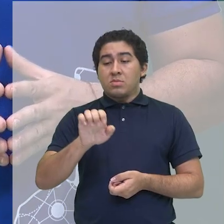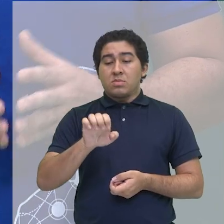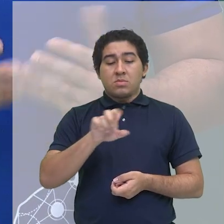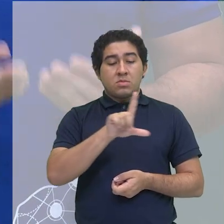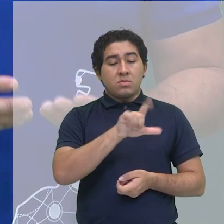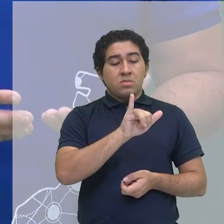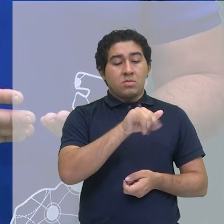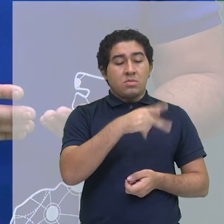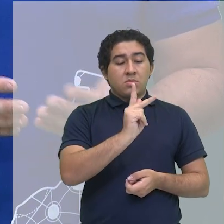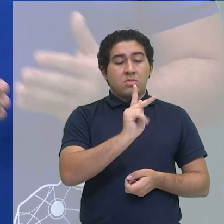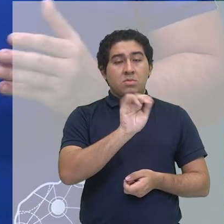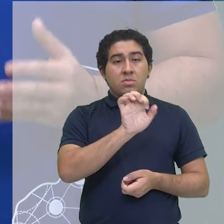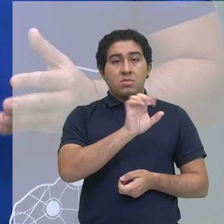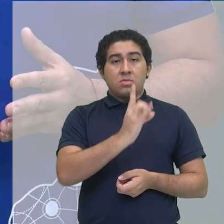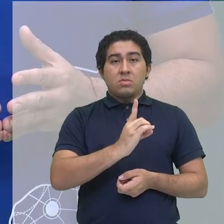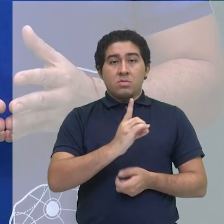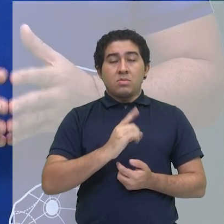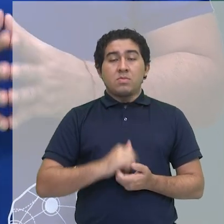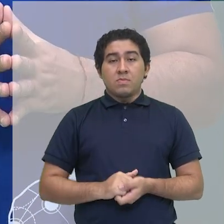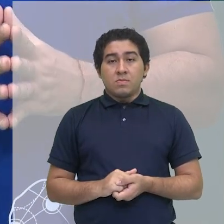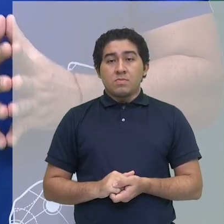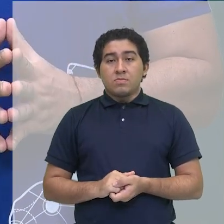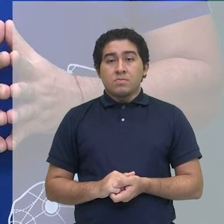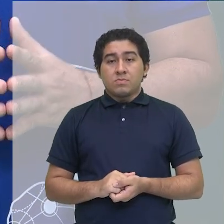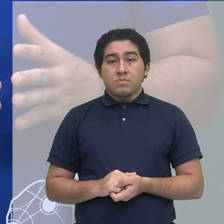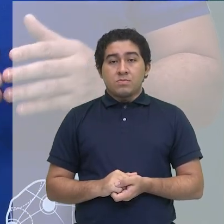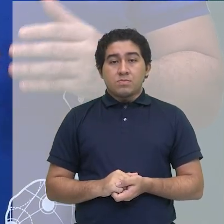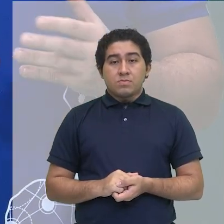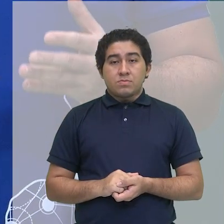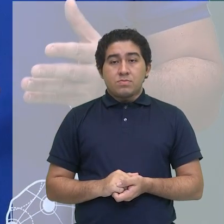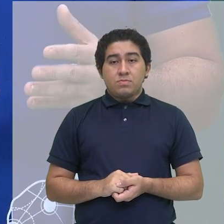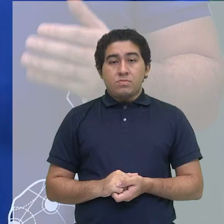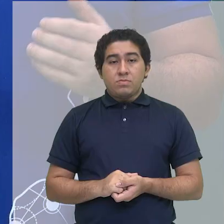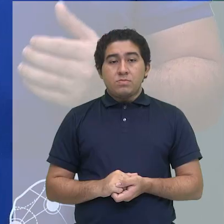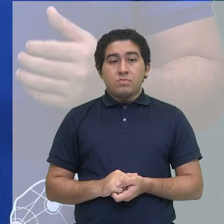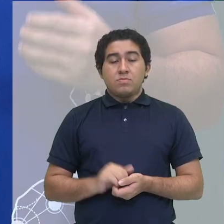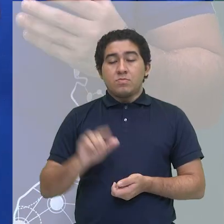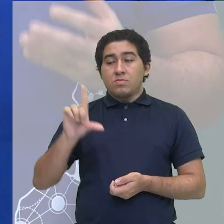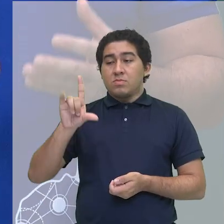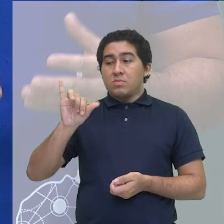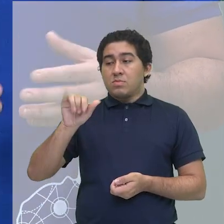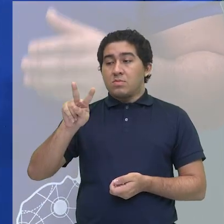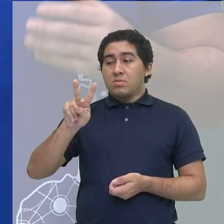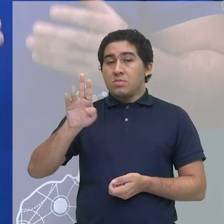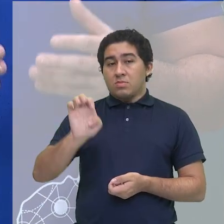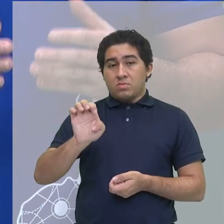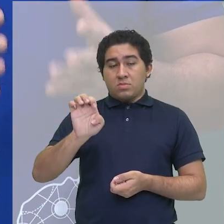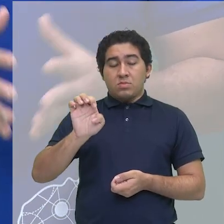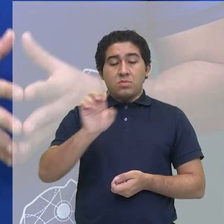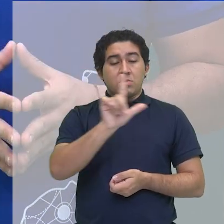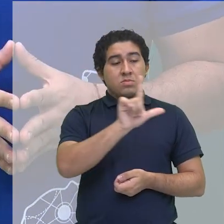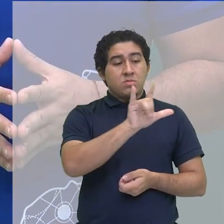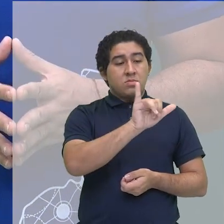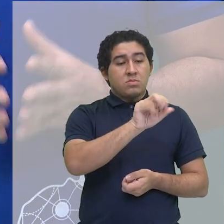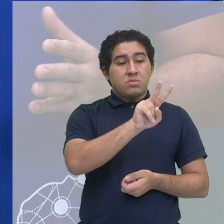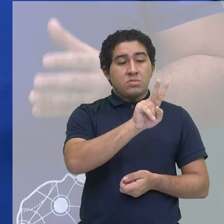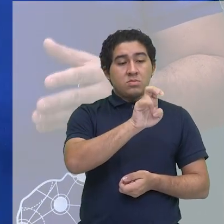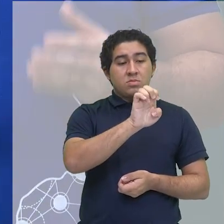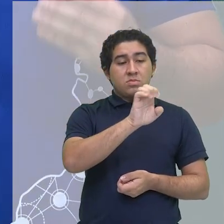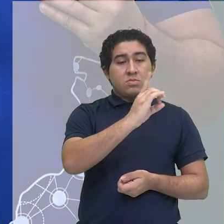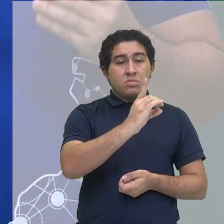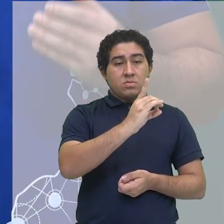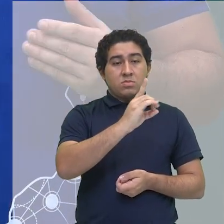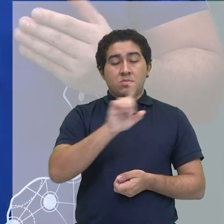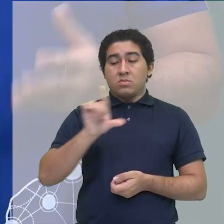liked. Like, liked. Então, olha só. Lived. I lived in Parintins.